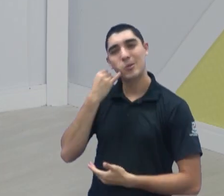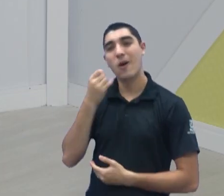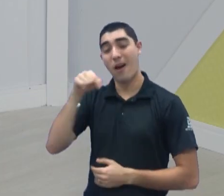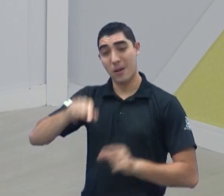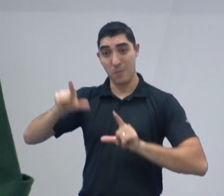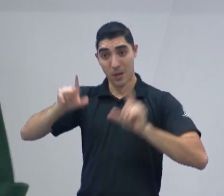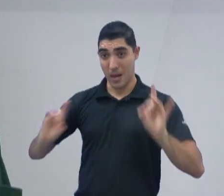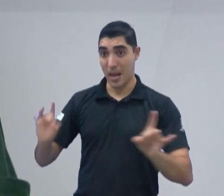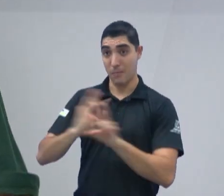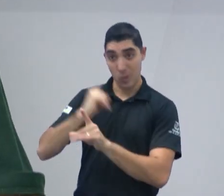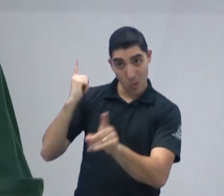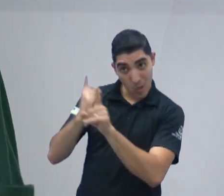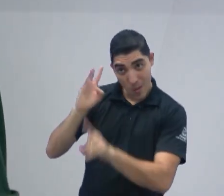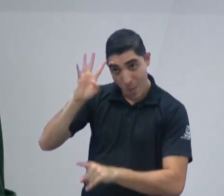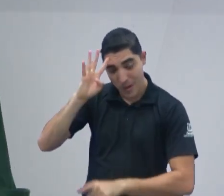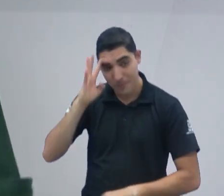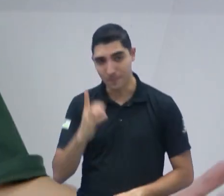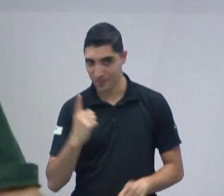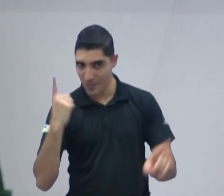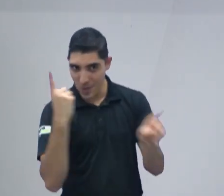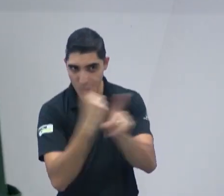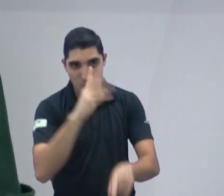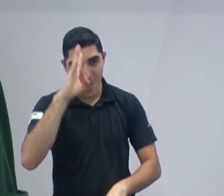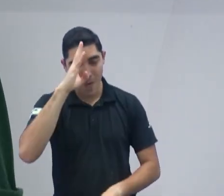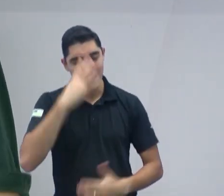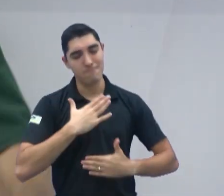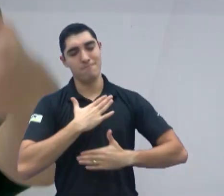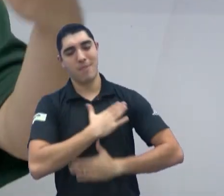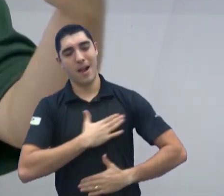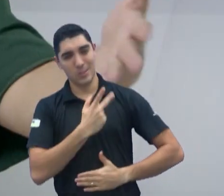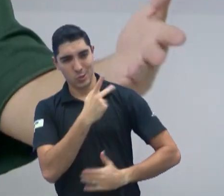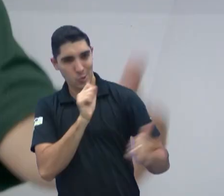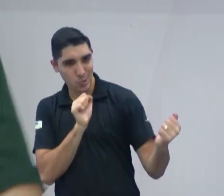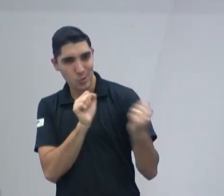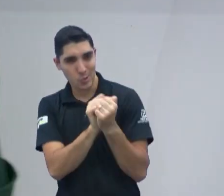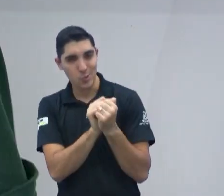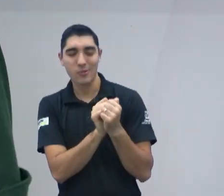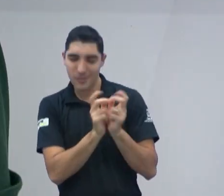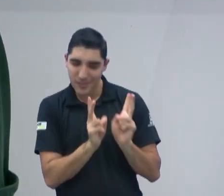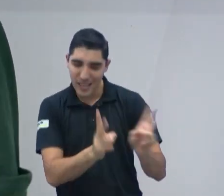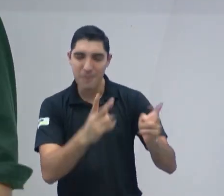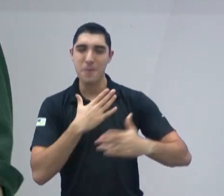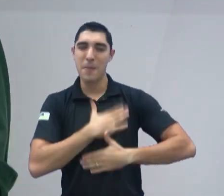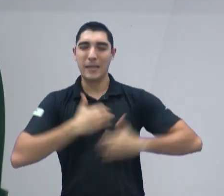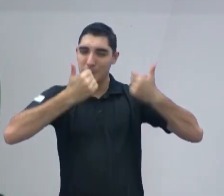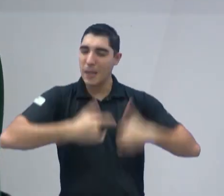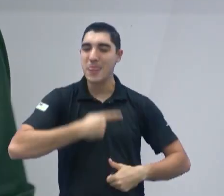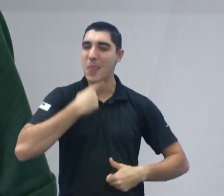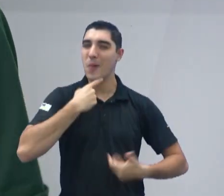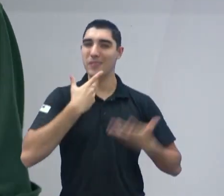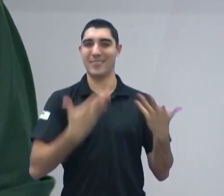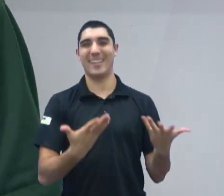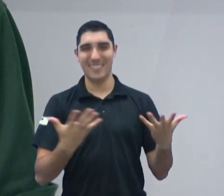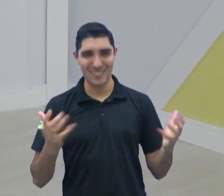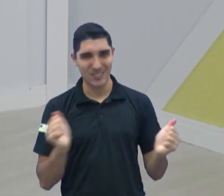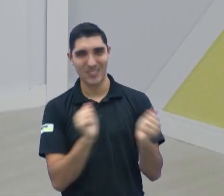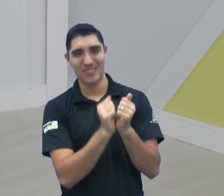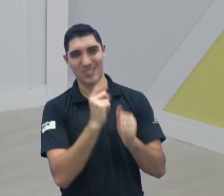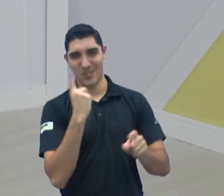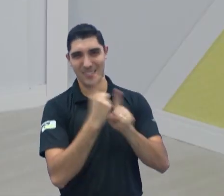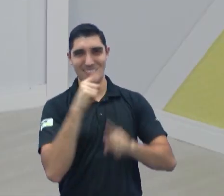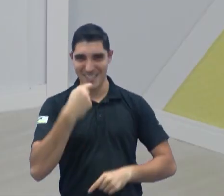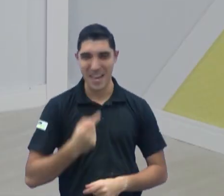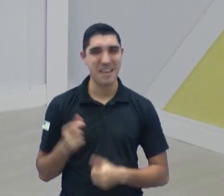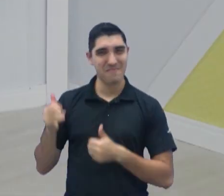na quarta-feira. Voltamos quarta-feira, Vieira, um prazer estar ao seu lado, um prazer inenarrável estar mais um Hora do Esporte. Tamo junto, até a próxima. Essa foi